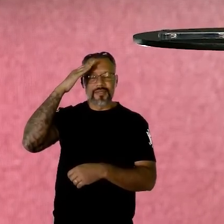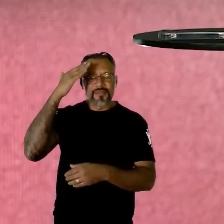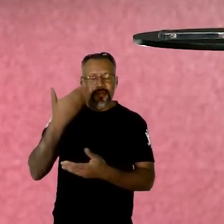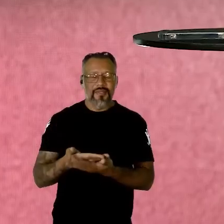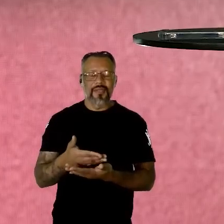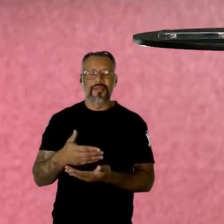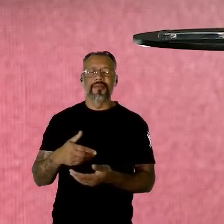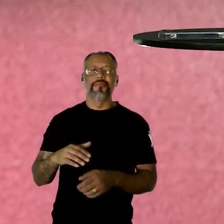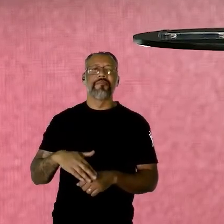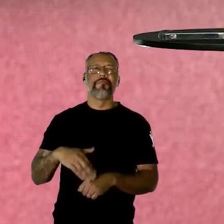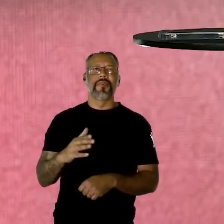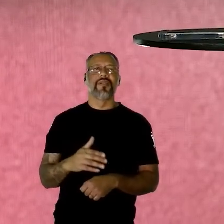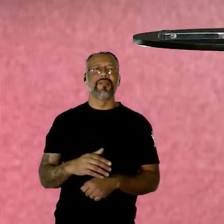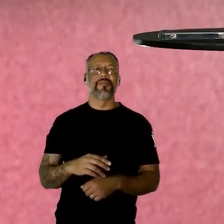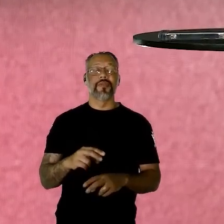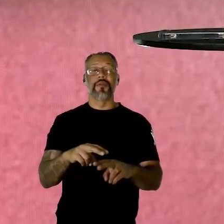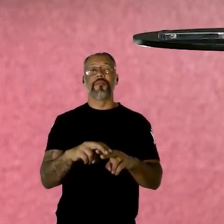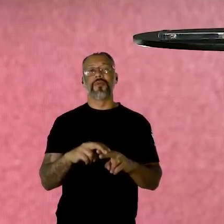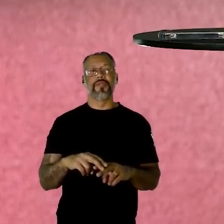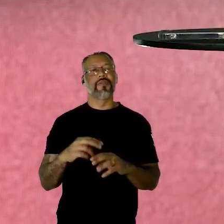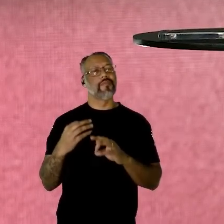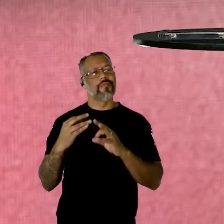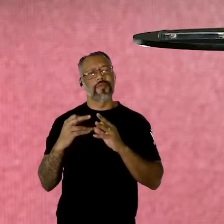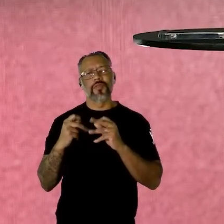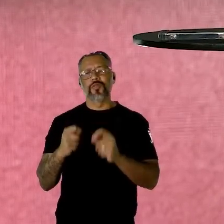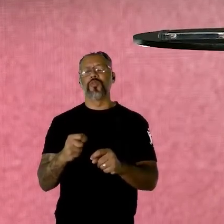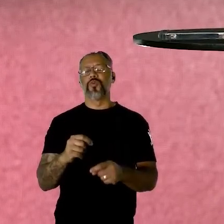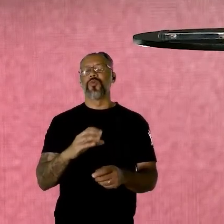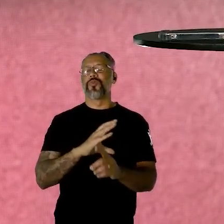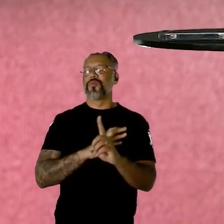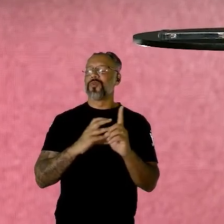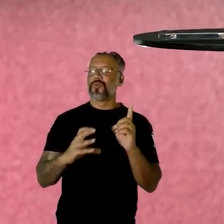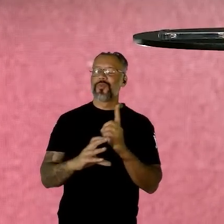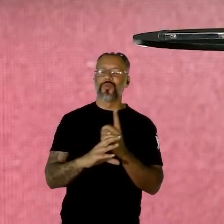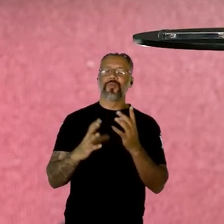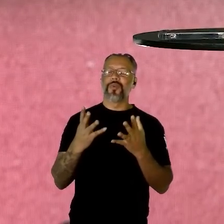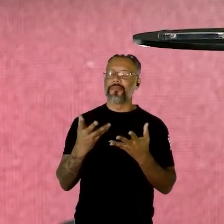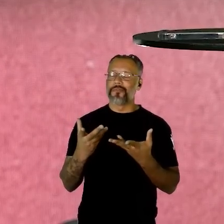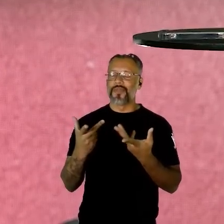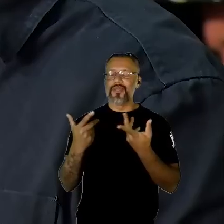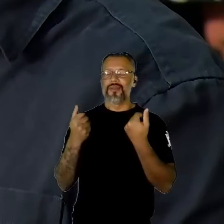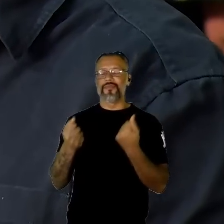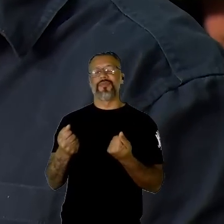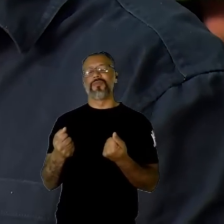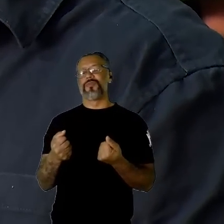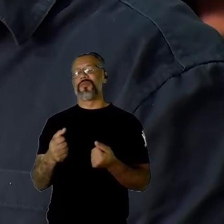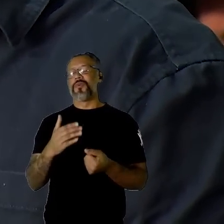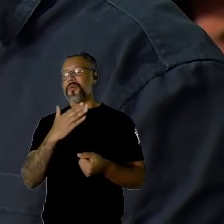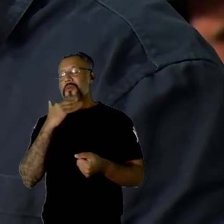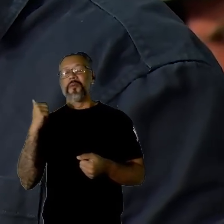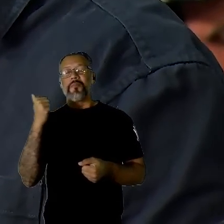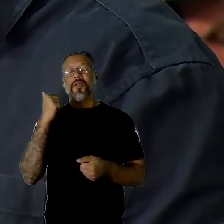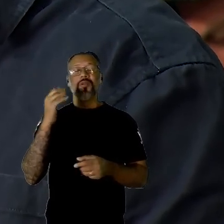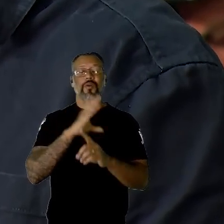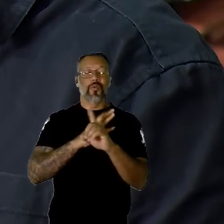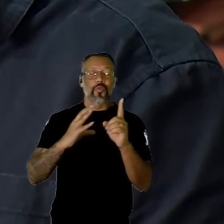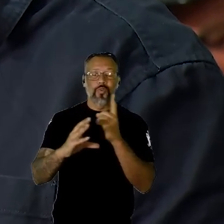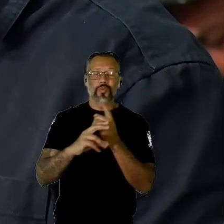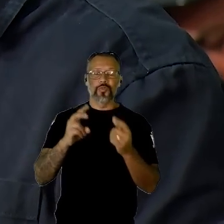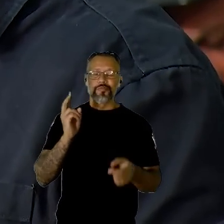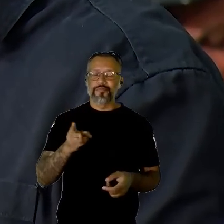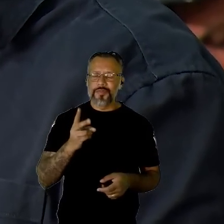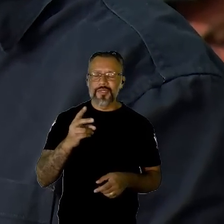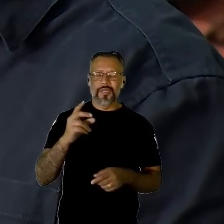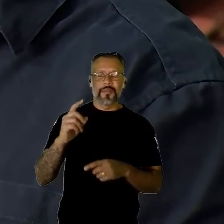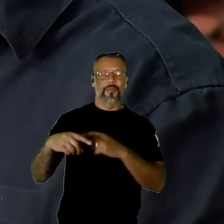por isso que todo o culto é um grande culto por isso que o melhor culto ao próximo por isso que a melhor louvor é o próximo porque a cada culto me afeta